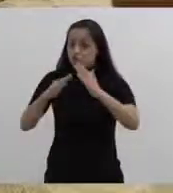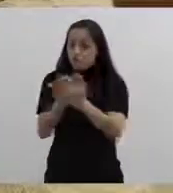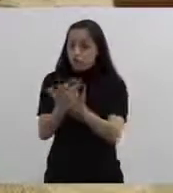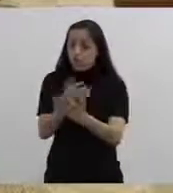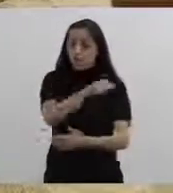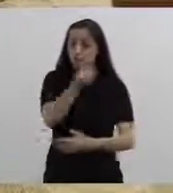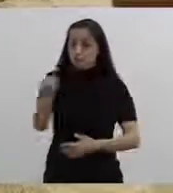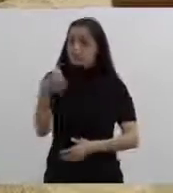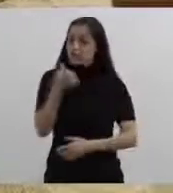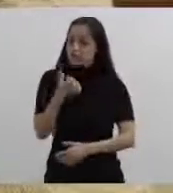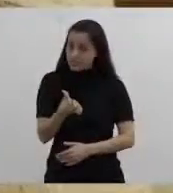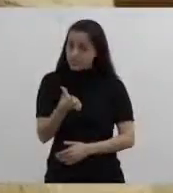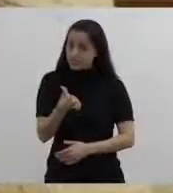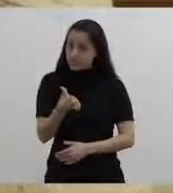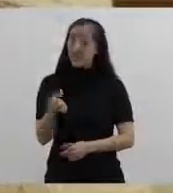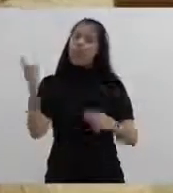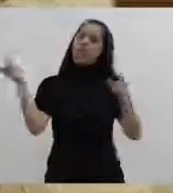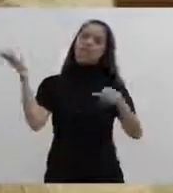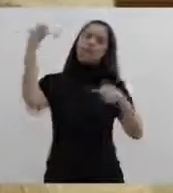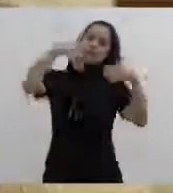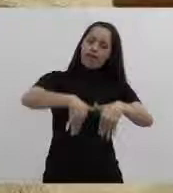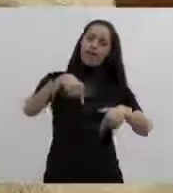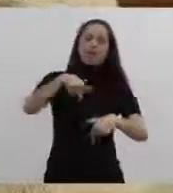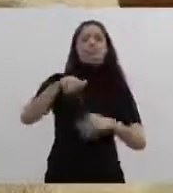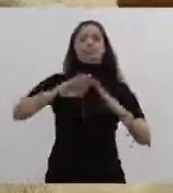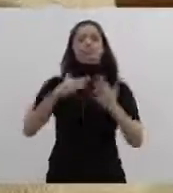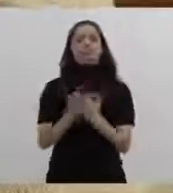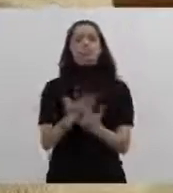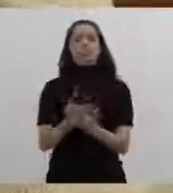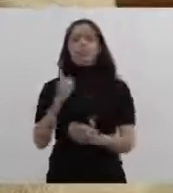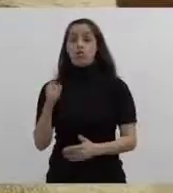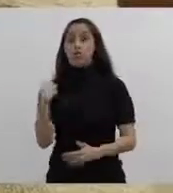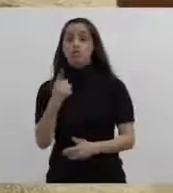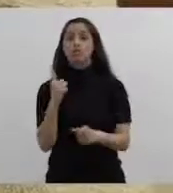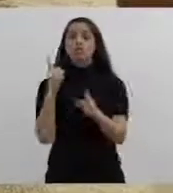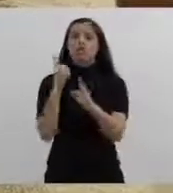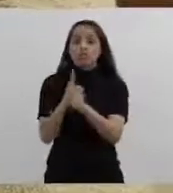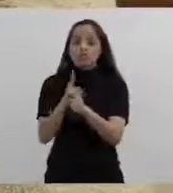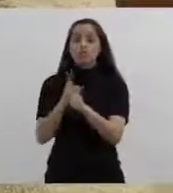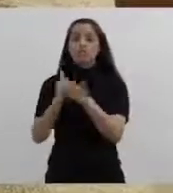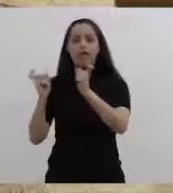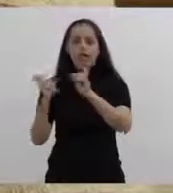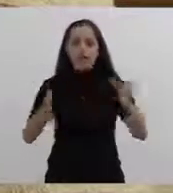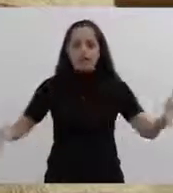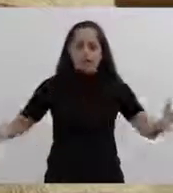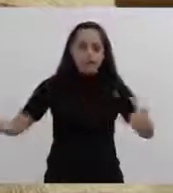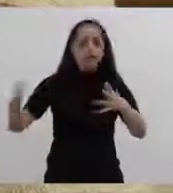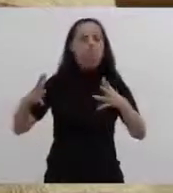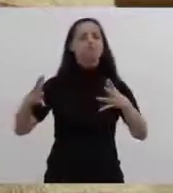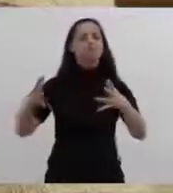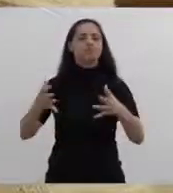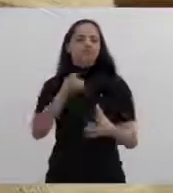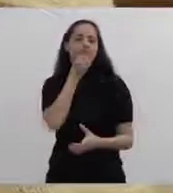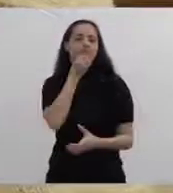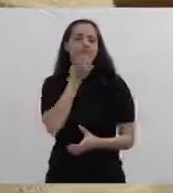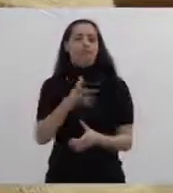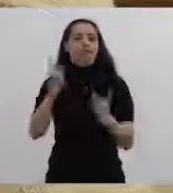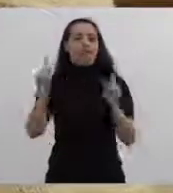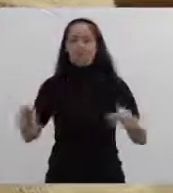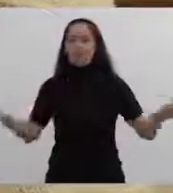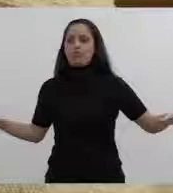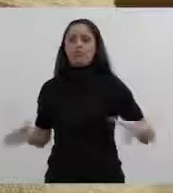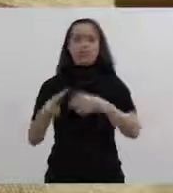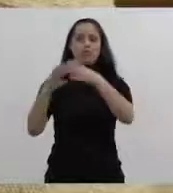6 escolas secundárias que foi realizada aqui. O encontro foi de um dia inteiro. Nos reunimos ao longo de todo um dia,